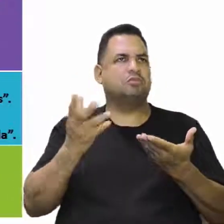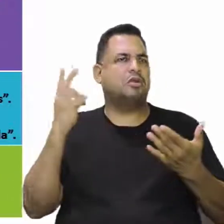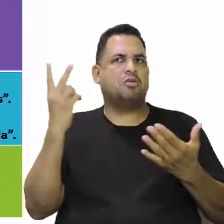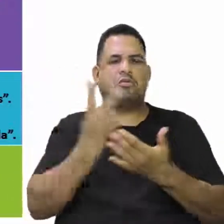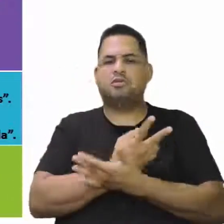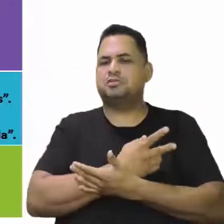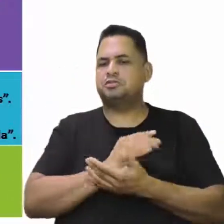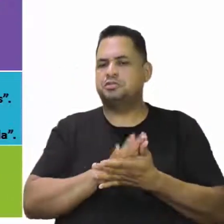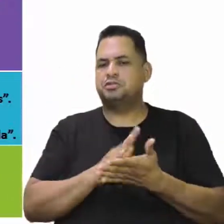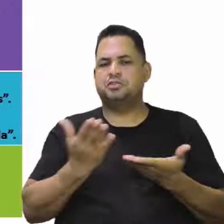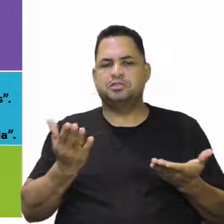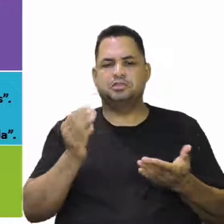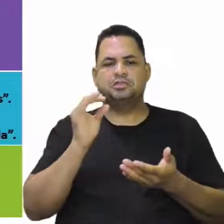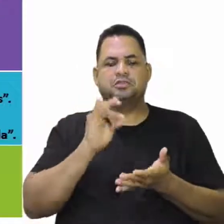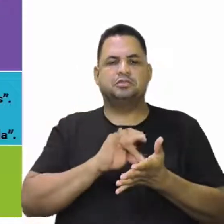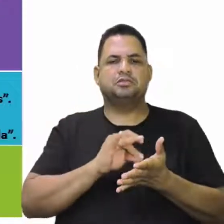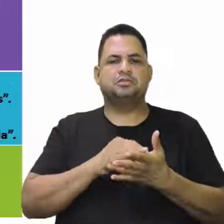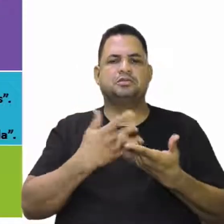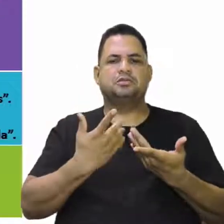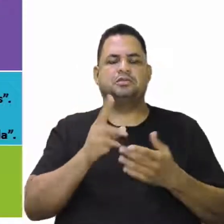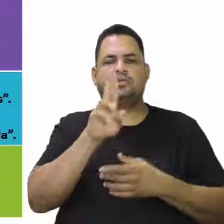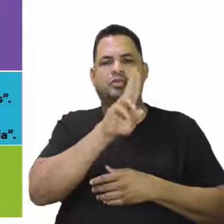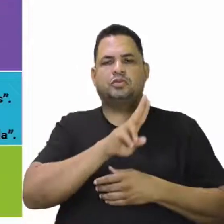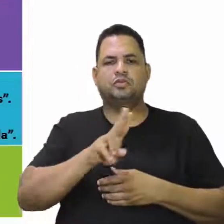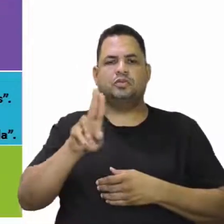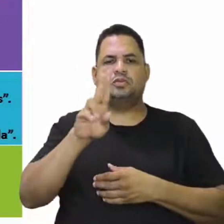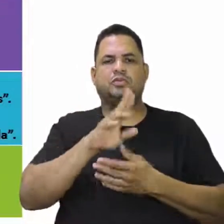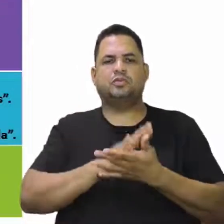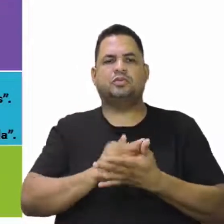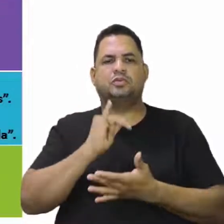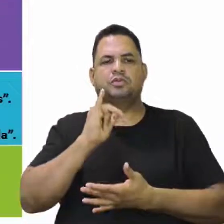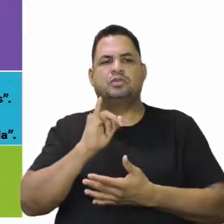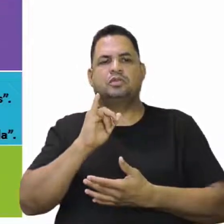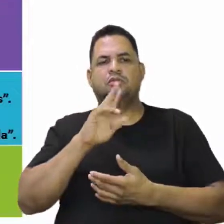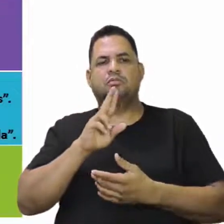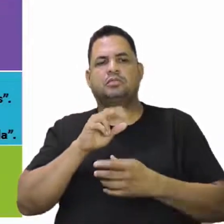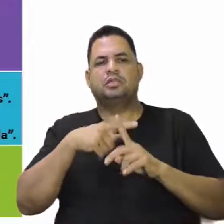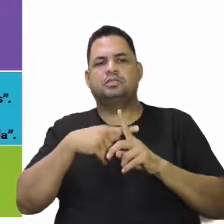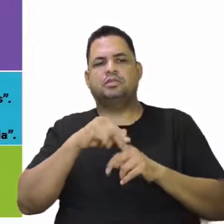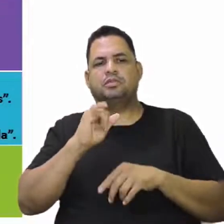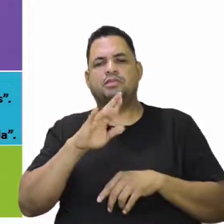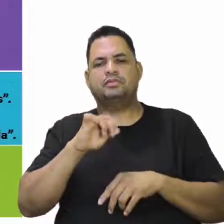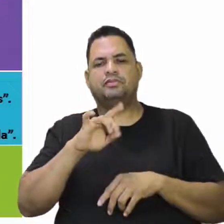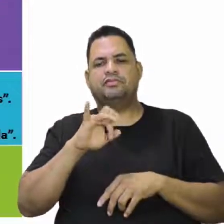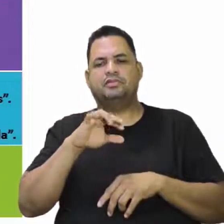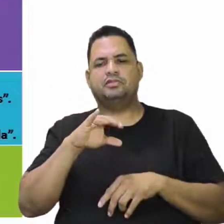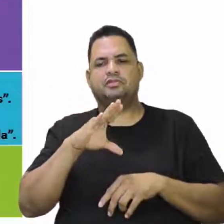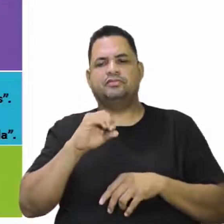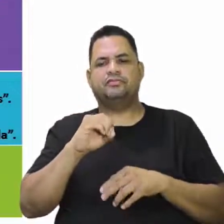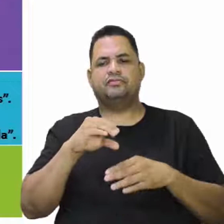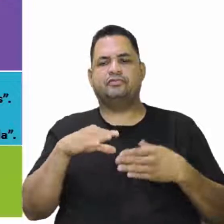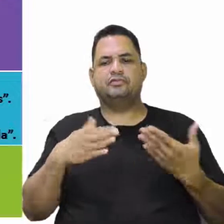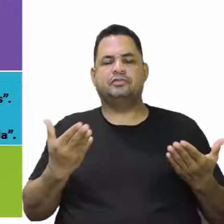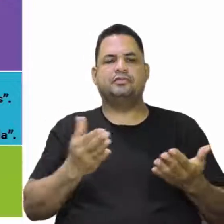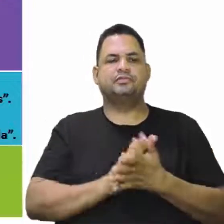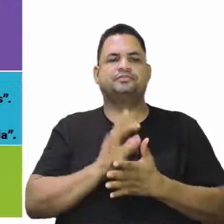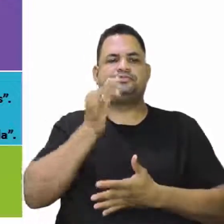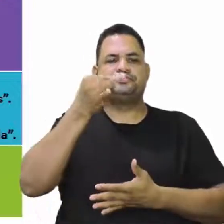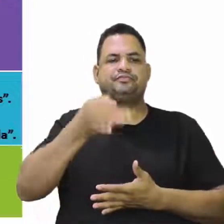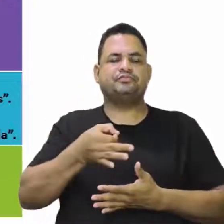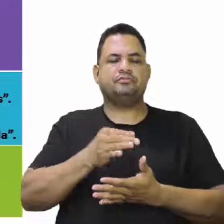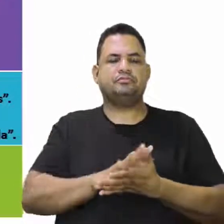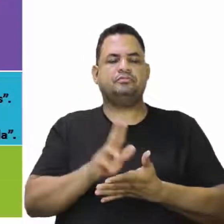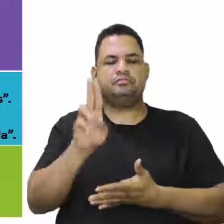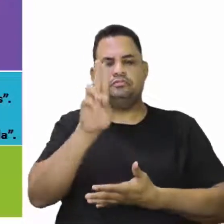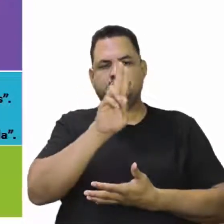não realizadas. Você vai usar o ir mais a mais o infinitivo. Isso. Certo? Ele vai se